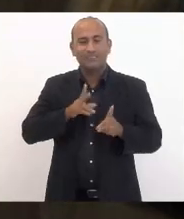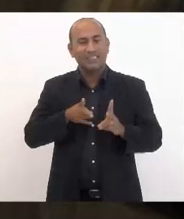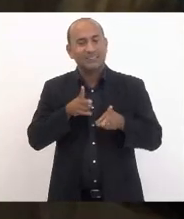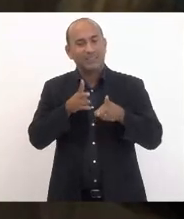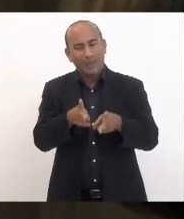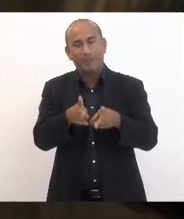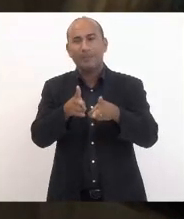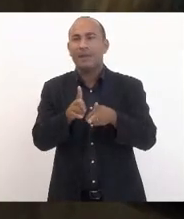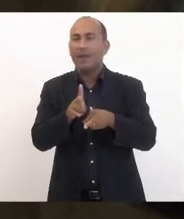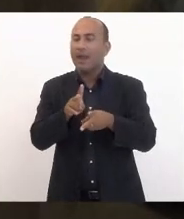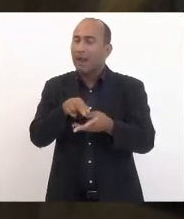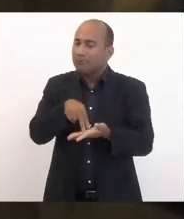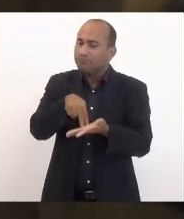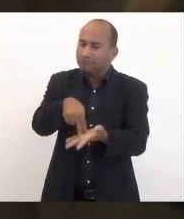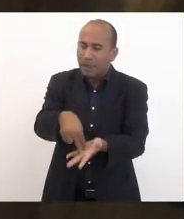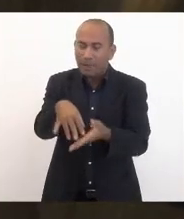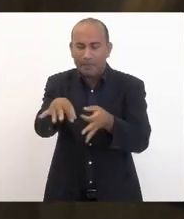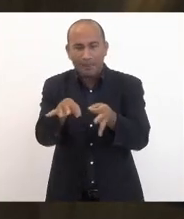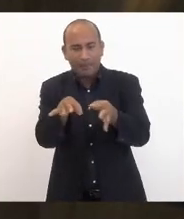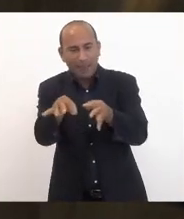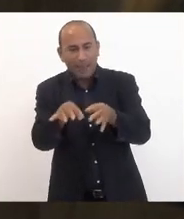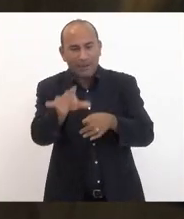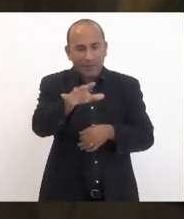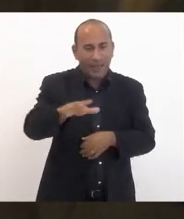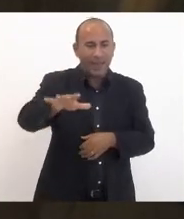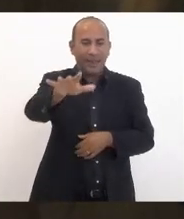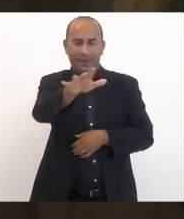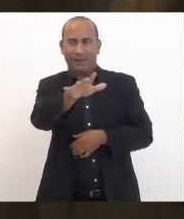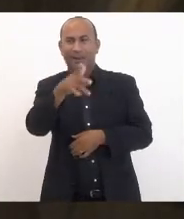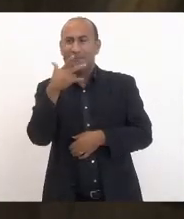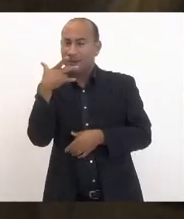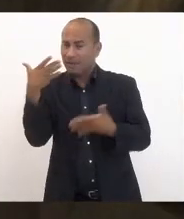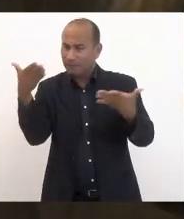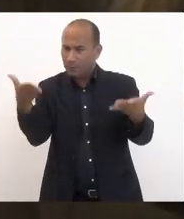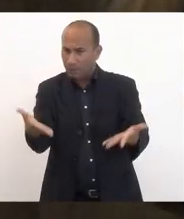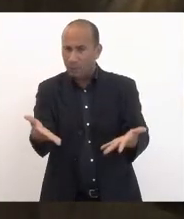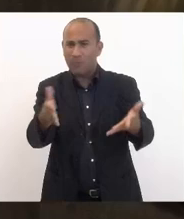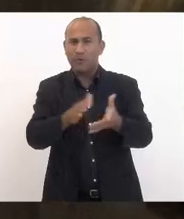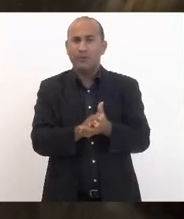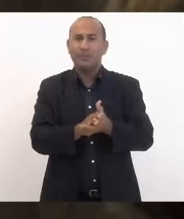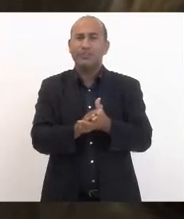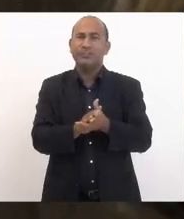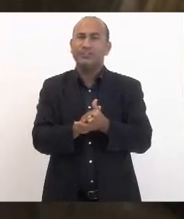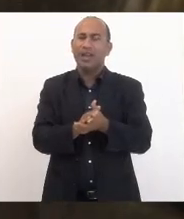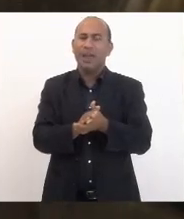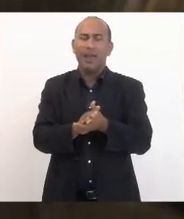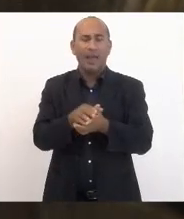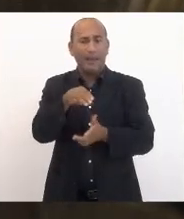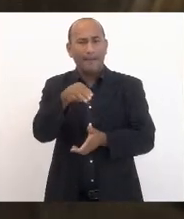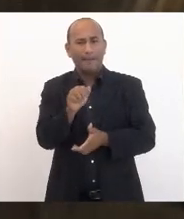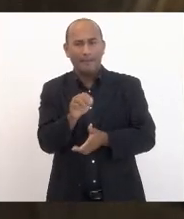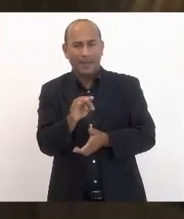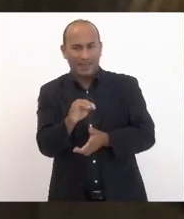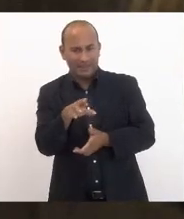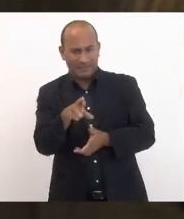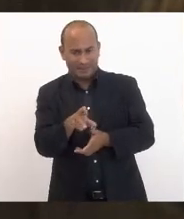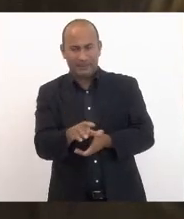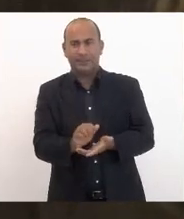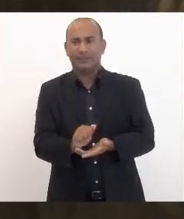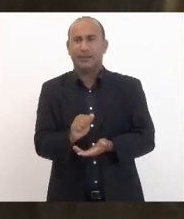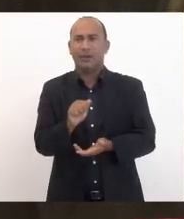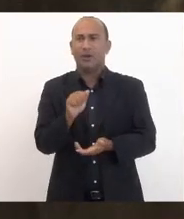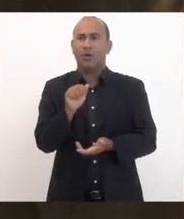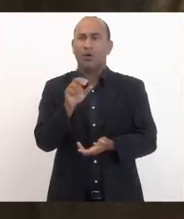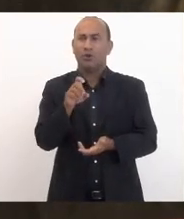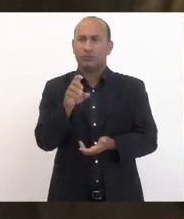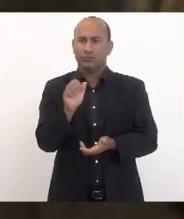tantos projetos em tantas áreas, comentava hoje com a Marta Rocha um projeto que ela ajudou a